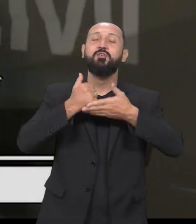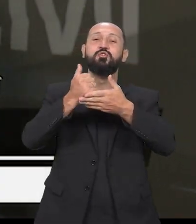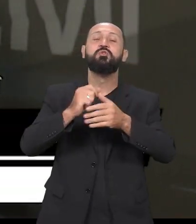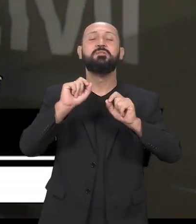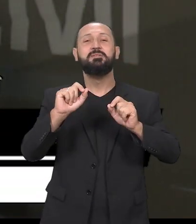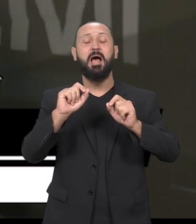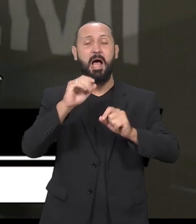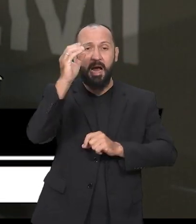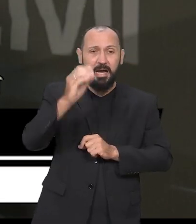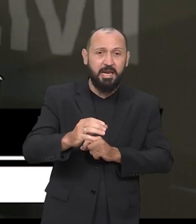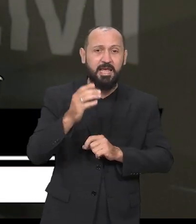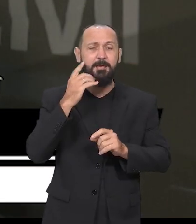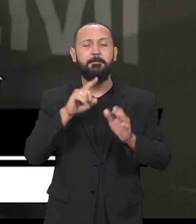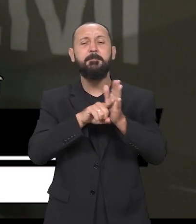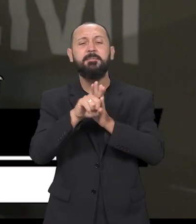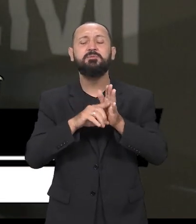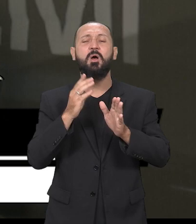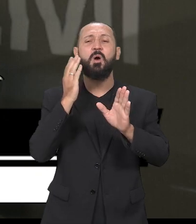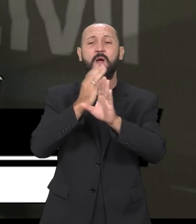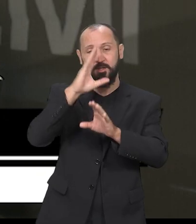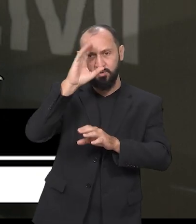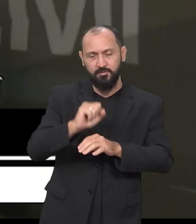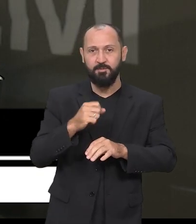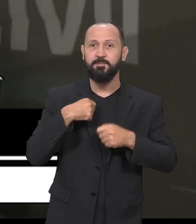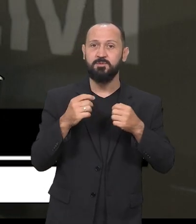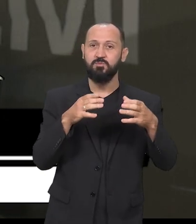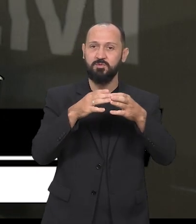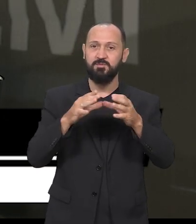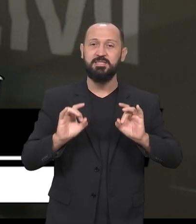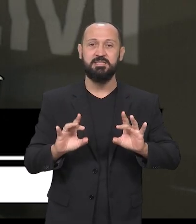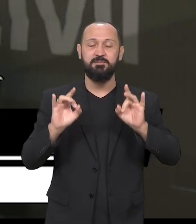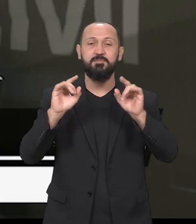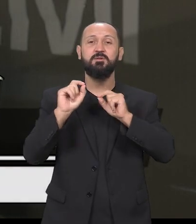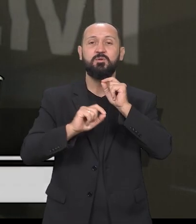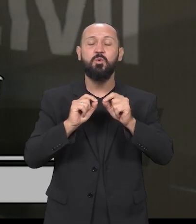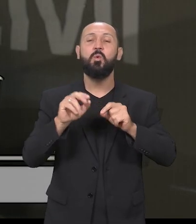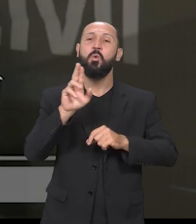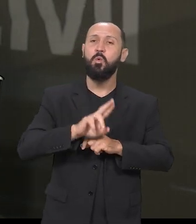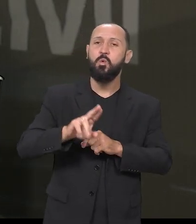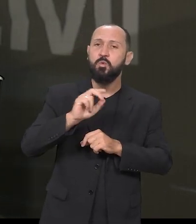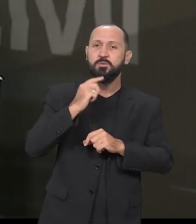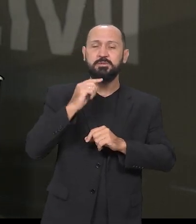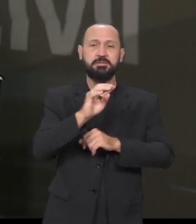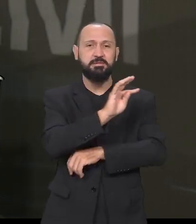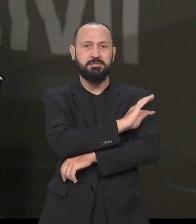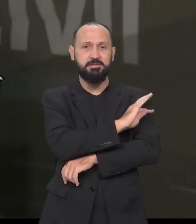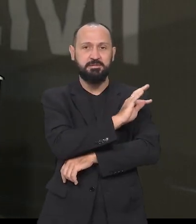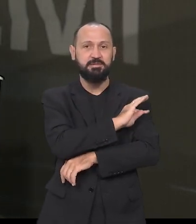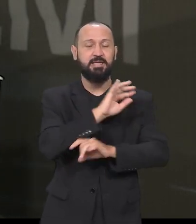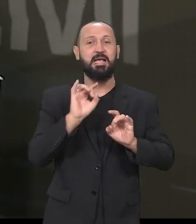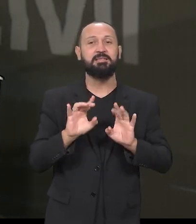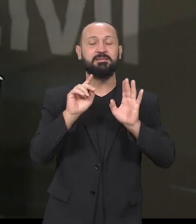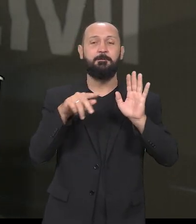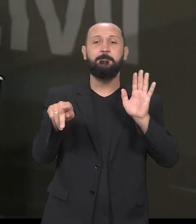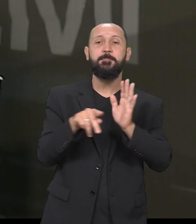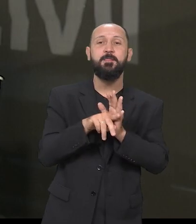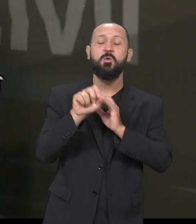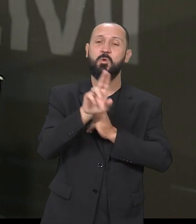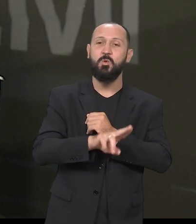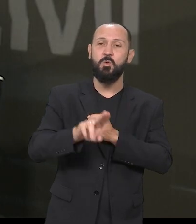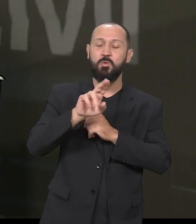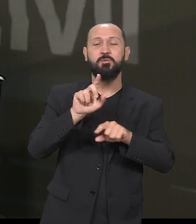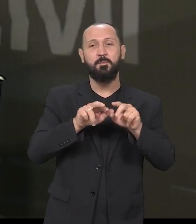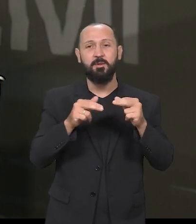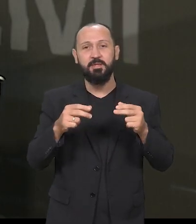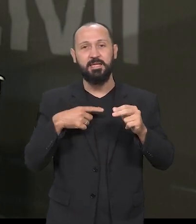Para ajudar a desvendar crimes, é necessário um serviço especializado com a aplicação de técnicas específicas e